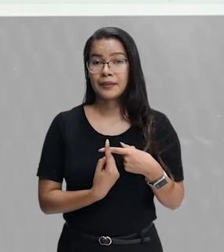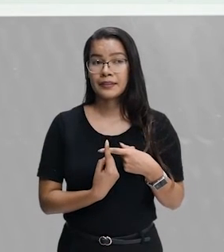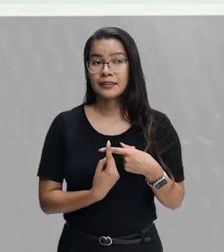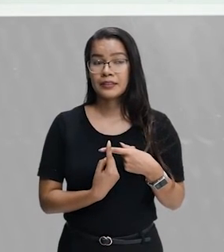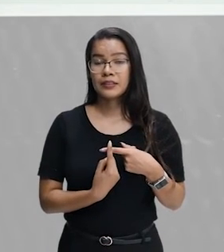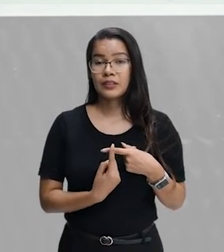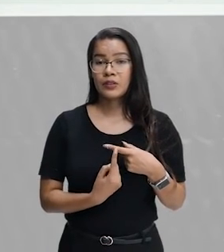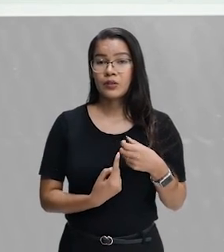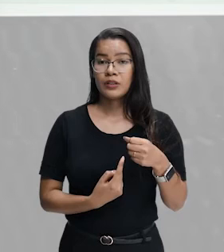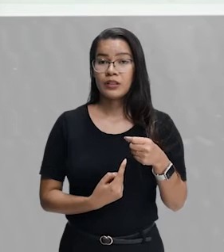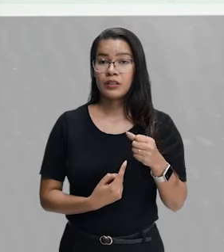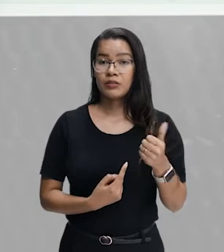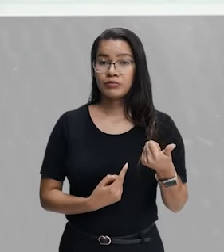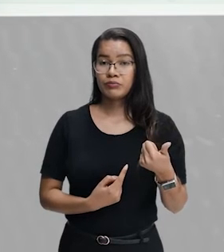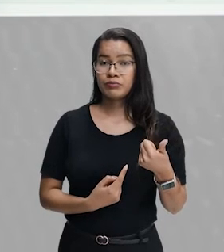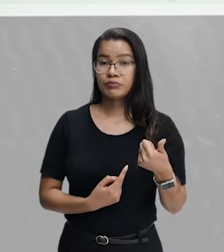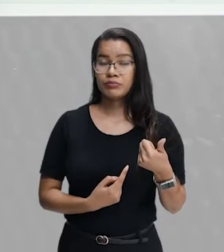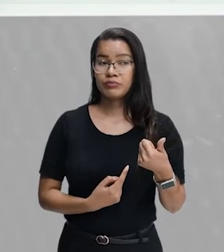mais 81